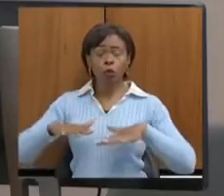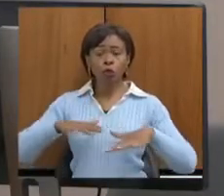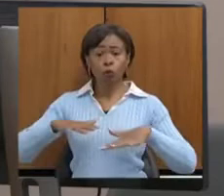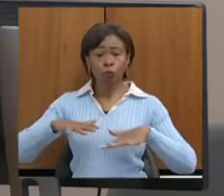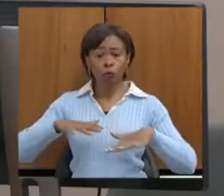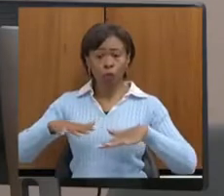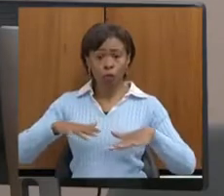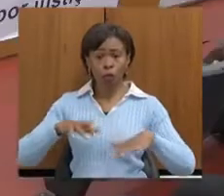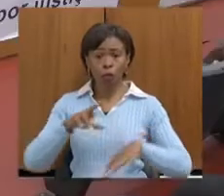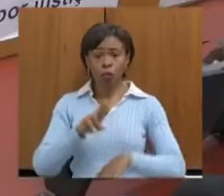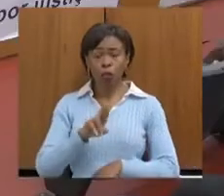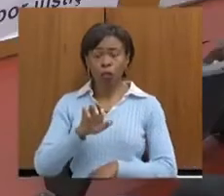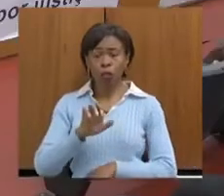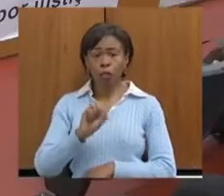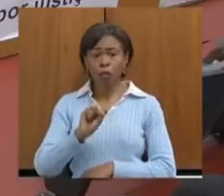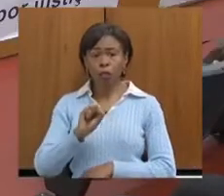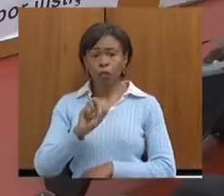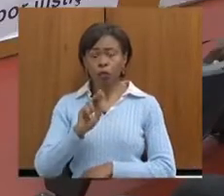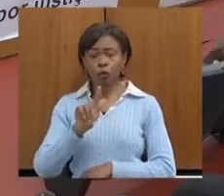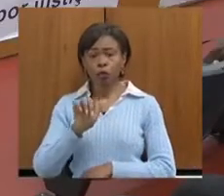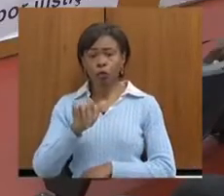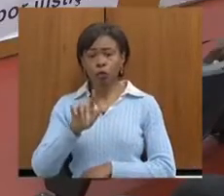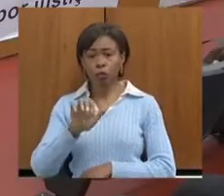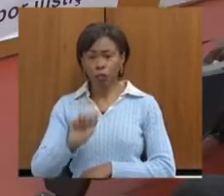na bacia do Rio Doce